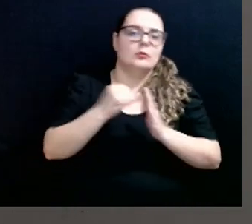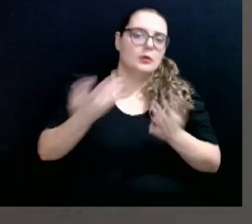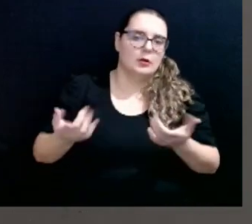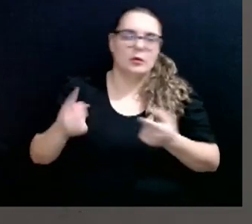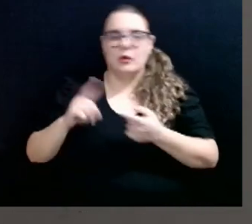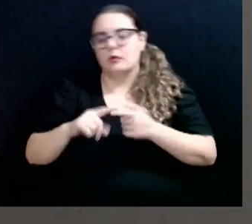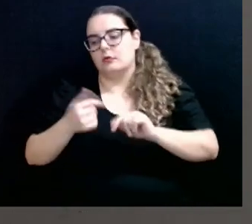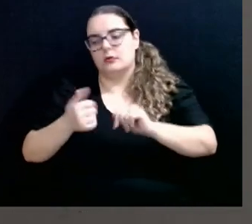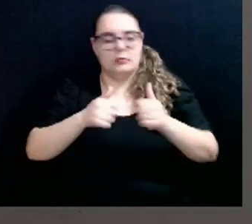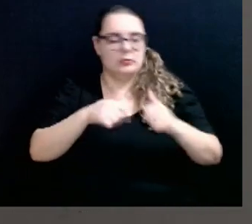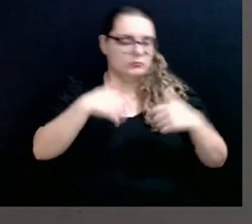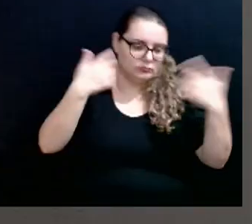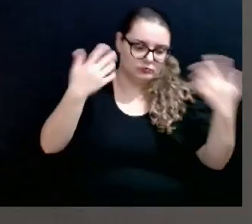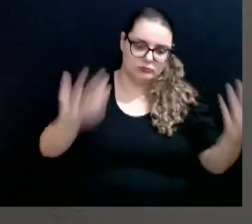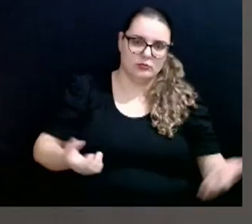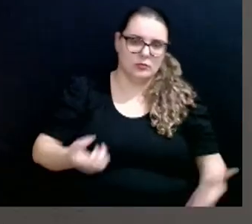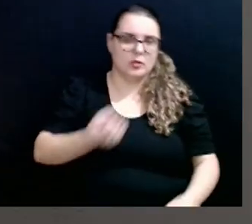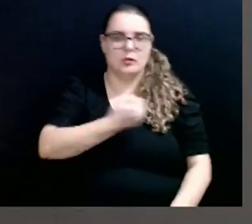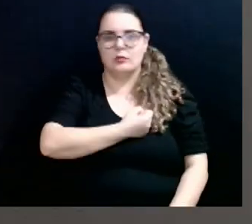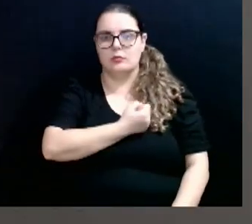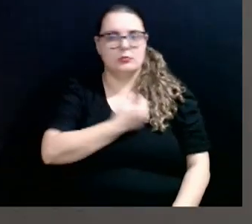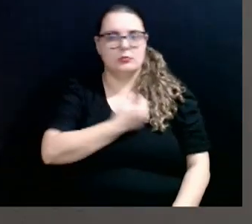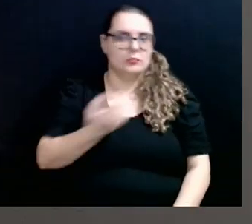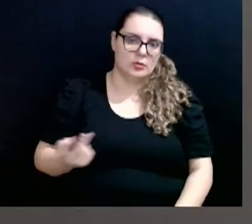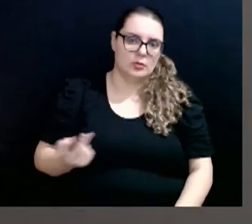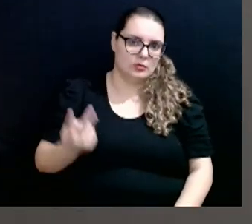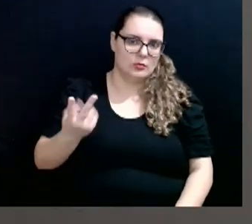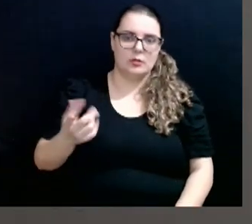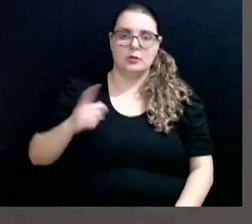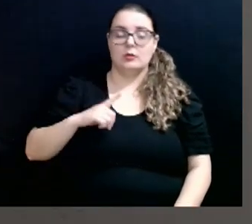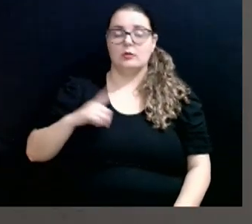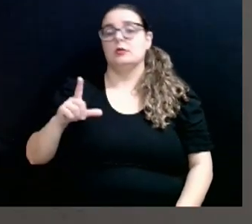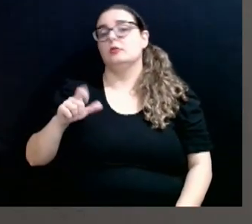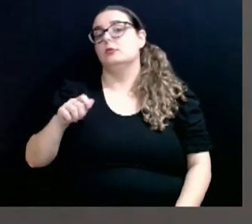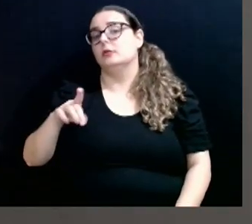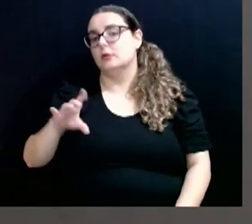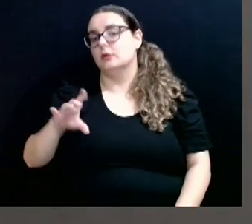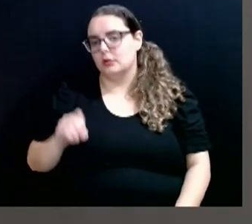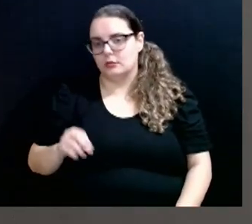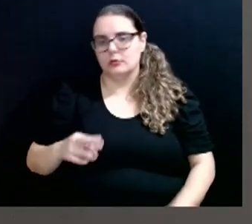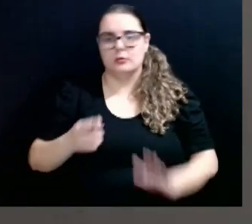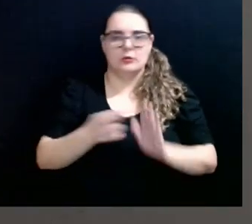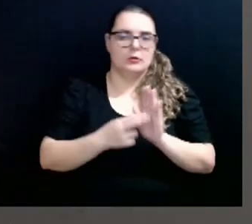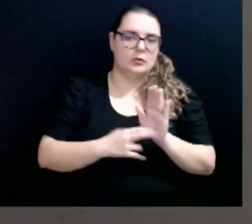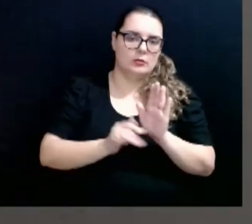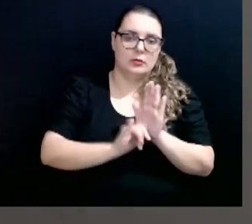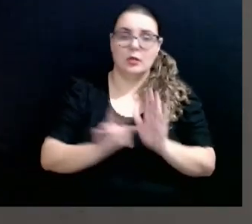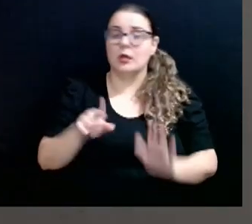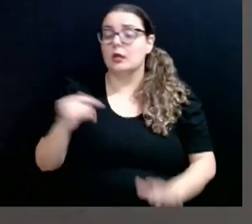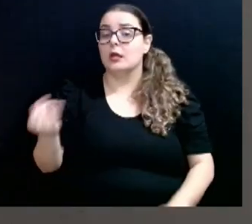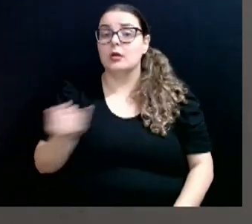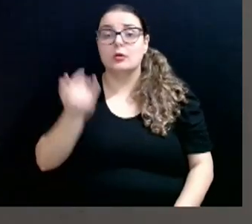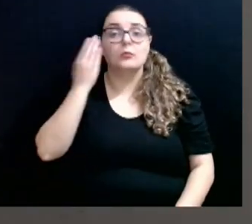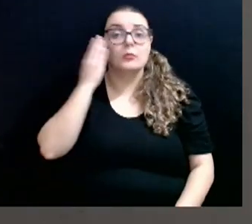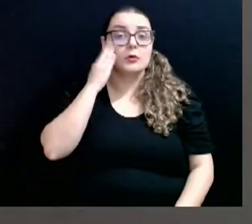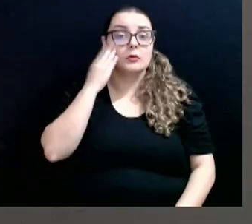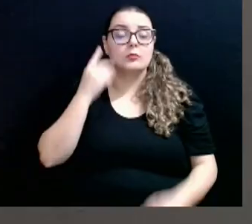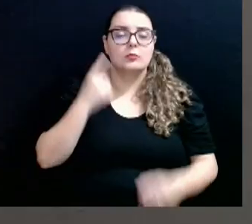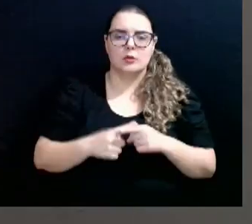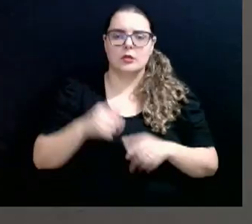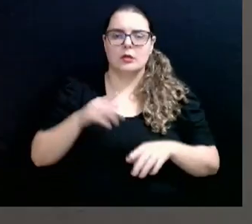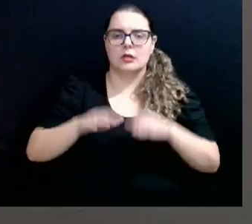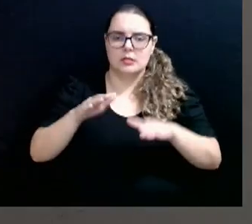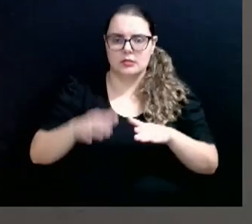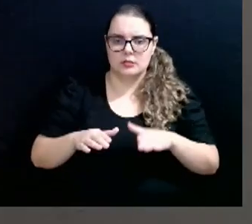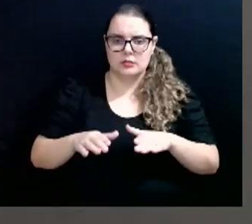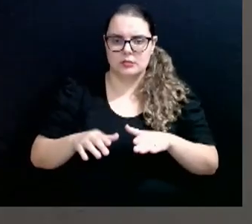por X reais, então tem um laudo. E no edital vai ter a regra do jogo, importantíssimo a gente saber, porque muitas vezes, além daquele valor